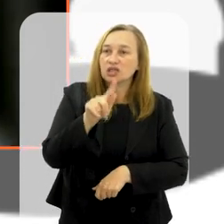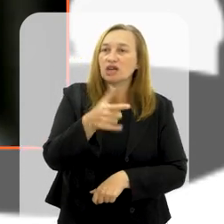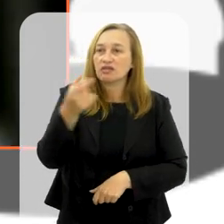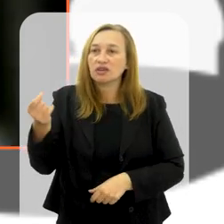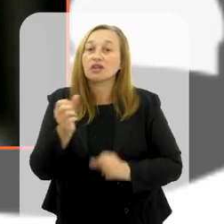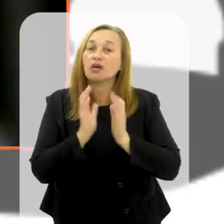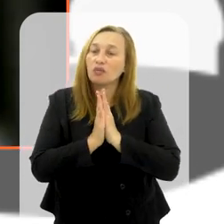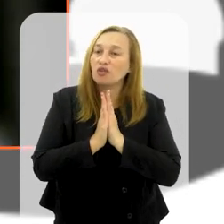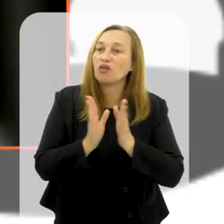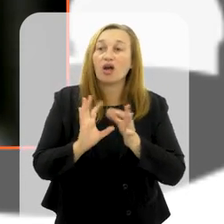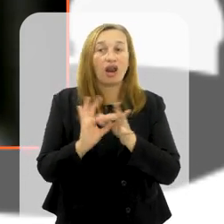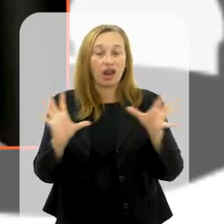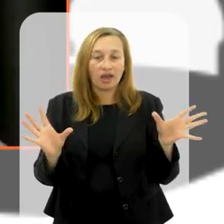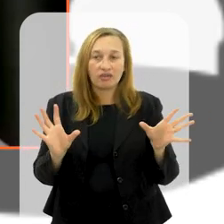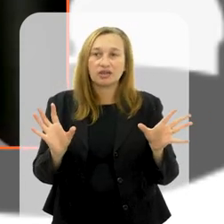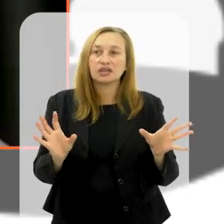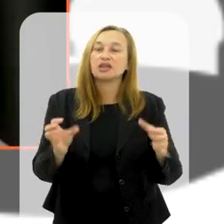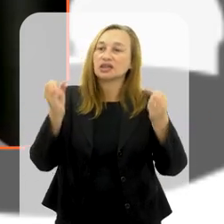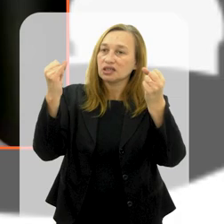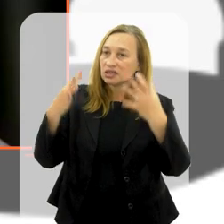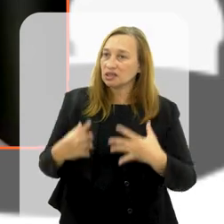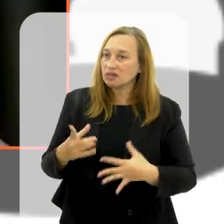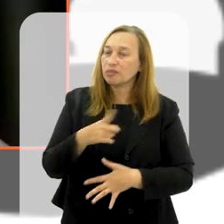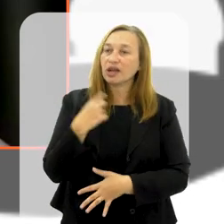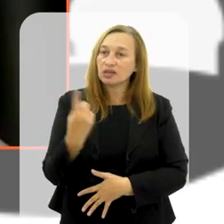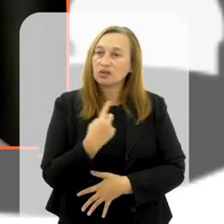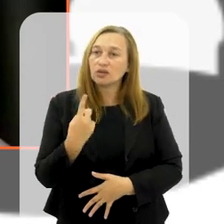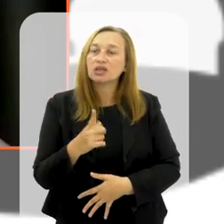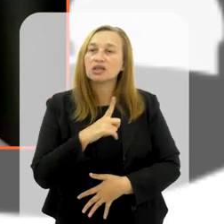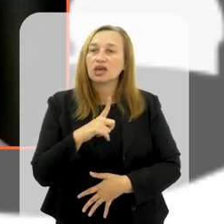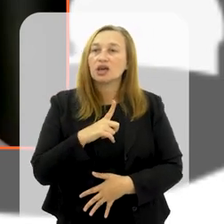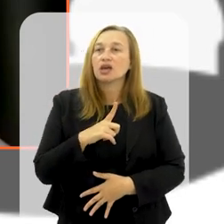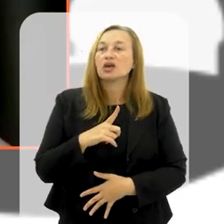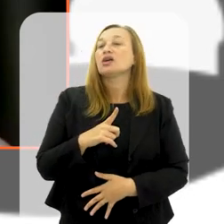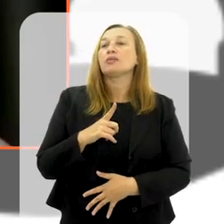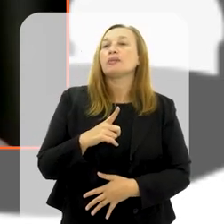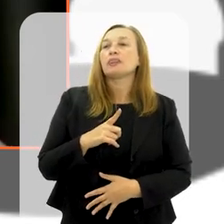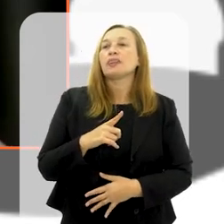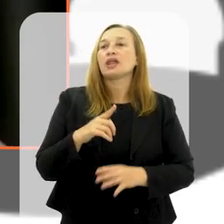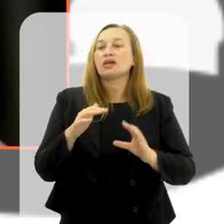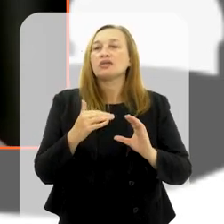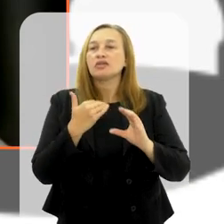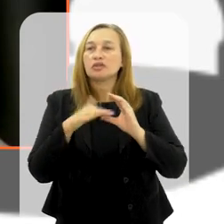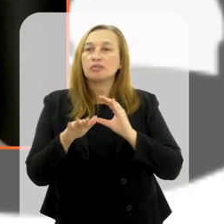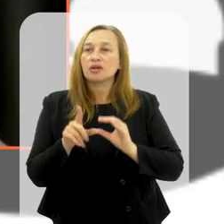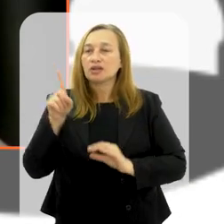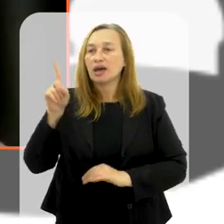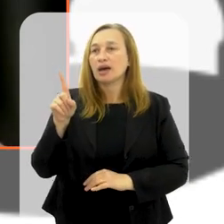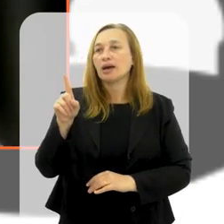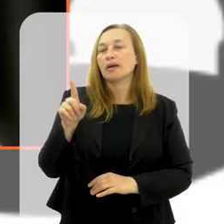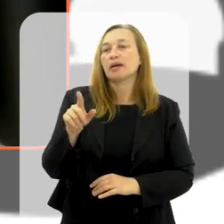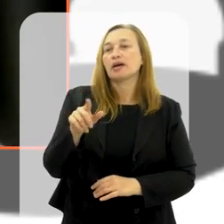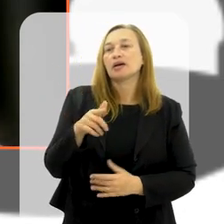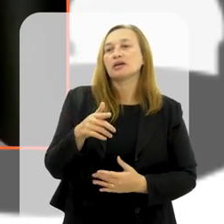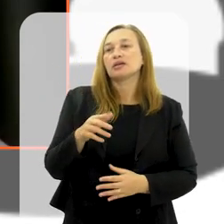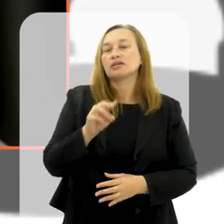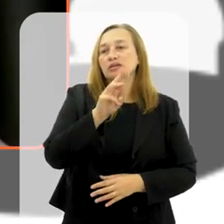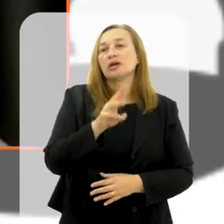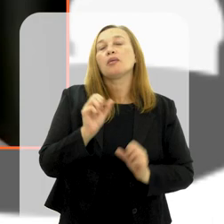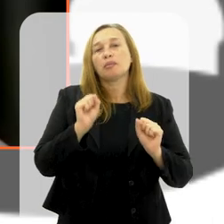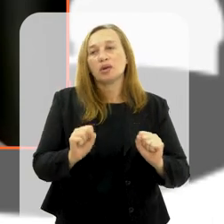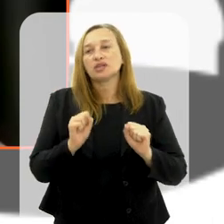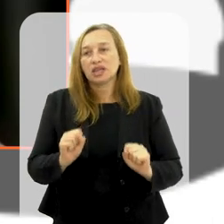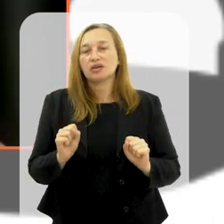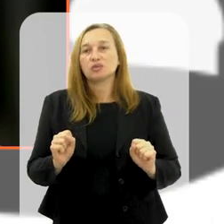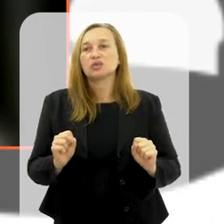sobre o G20, por favor, fique à vontade de escrever para nós, né? Eu tenho um e-mail de divulgação lá na nossa página, e